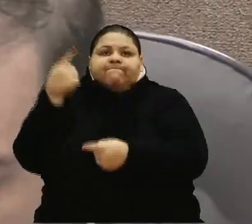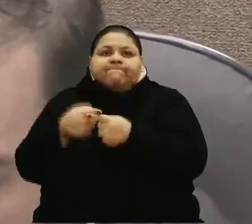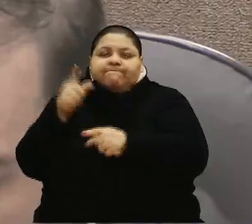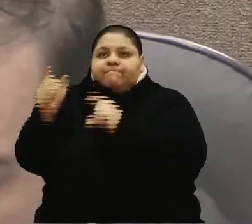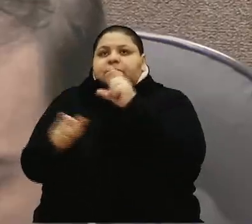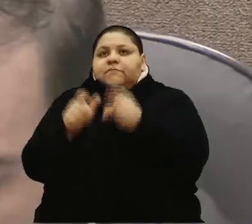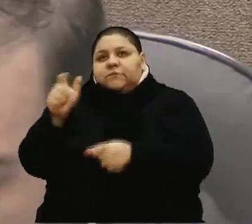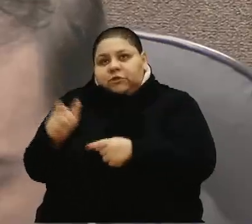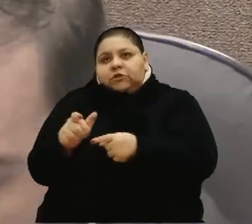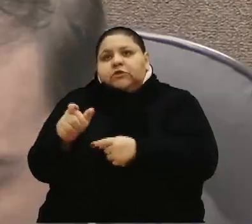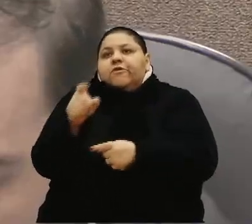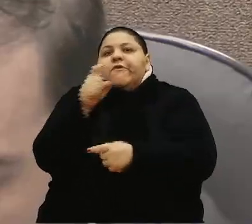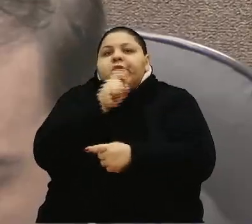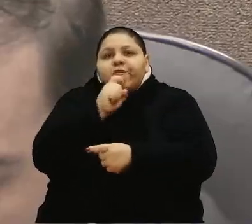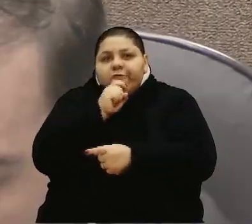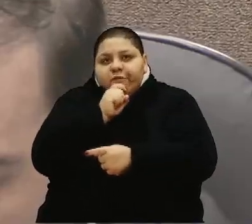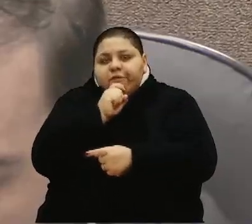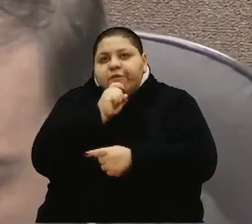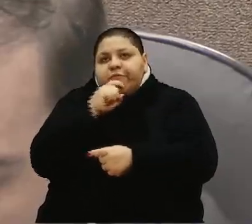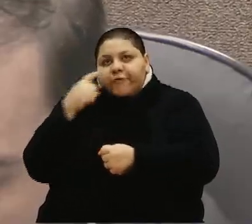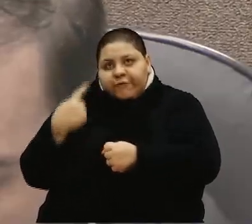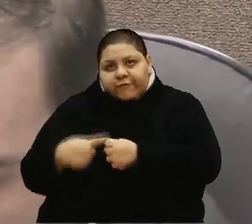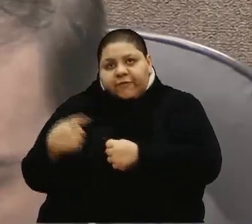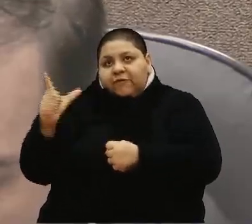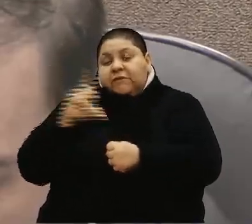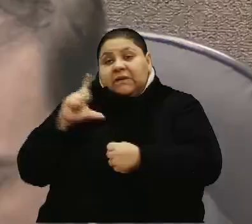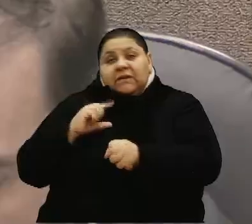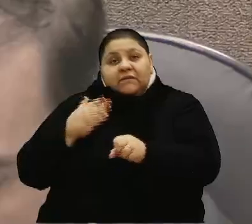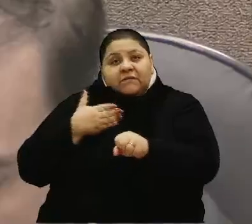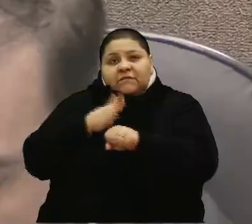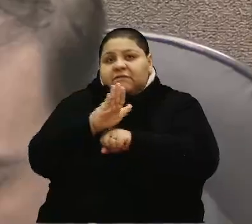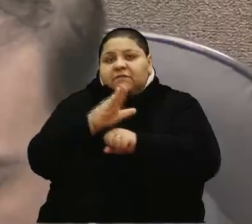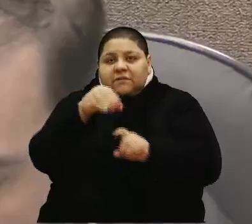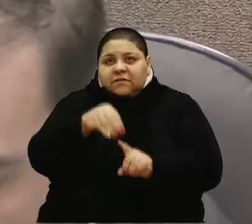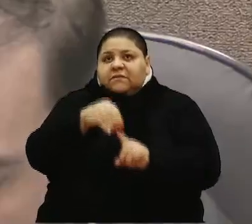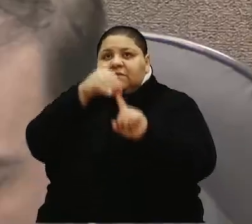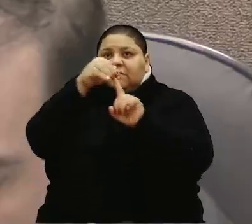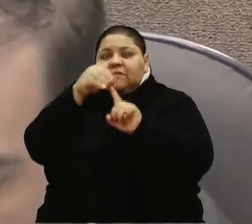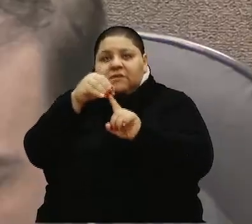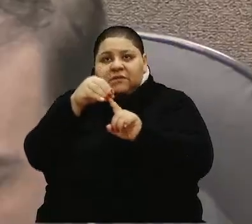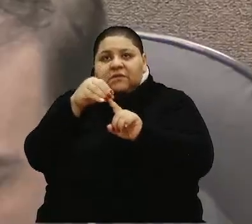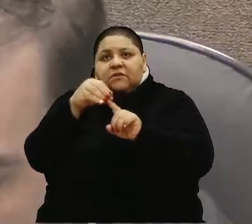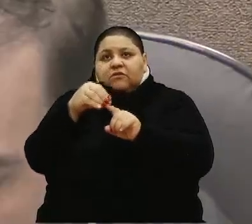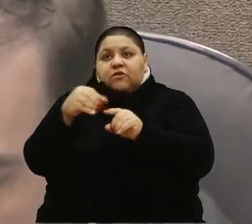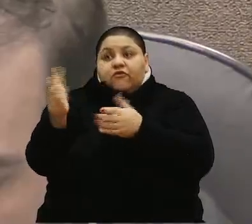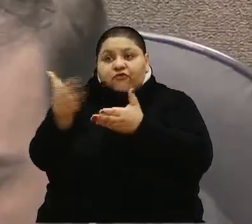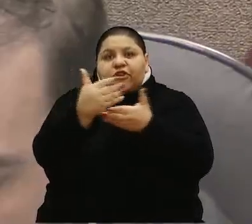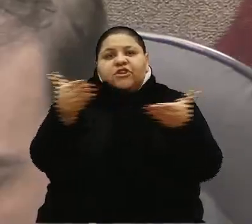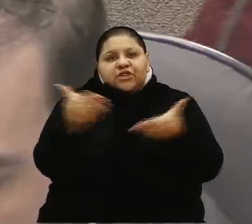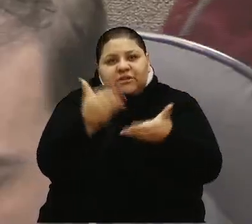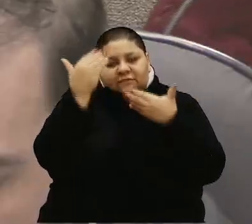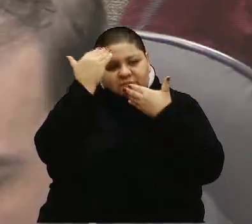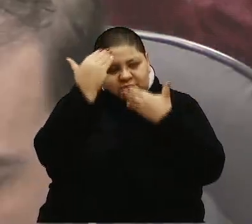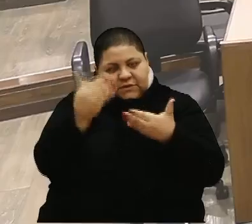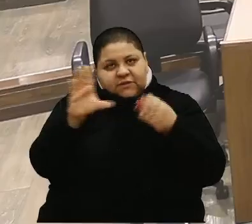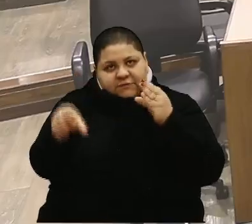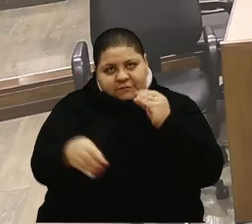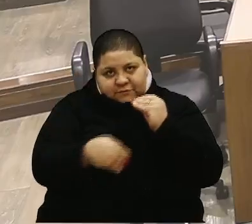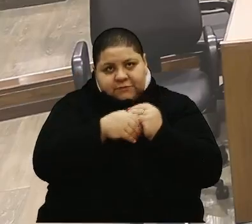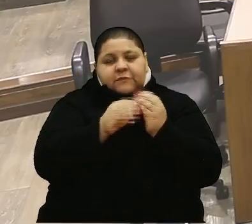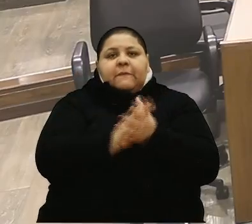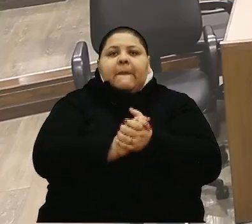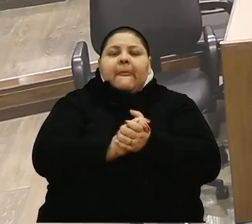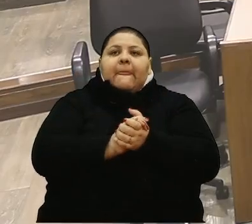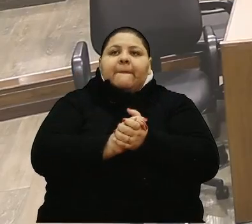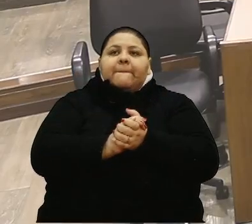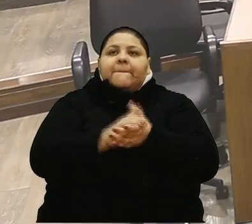pessoas estão passando frio realmente na nossa cidade, não têm acesso principalmente ao que foi arrecadado já. Muito obrigada pela parte. Exatamente, vereadora